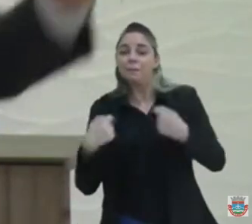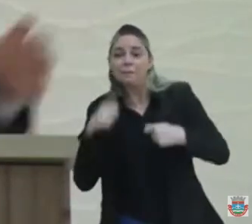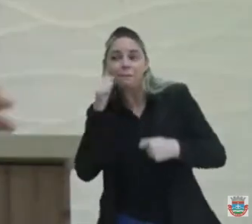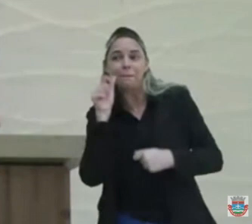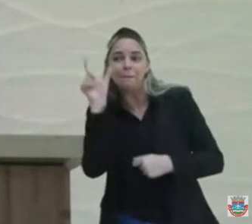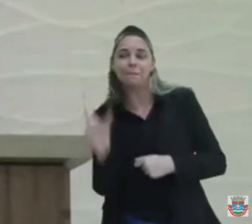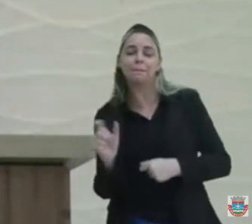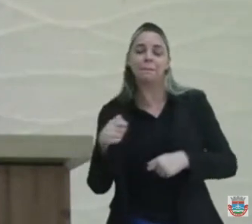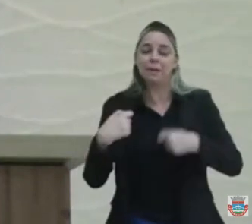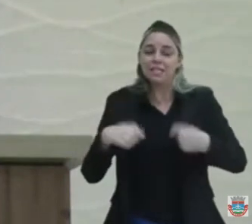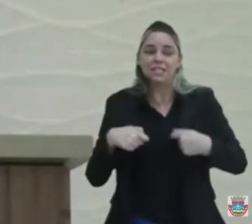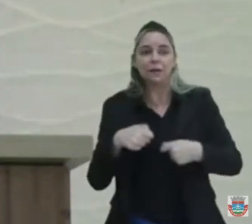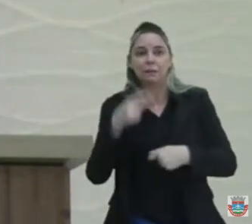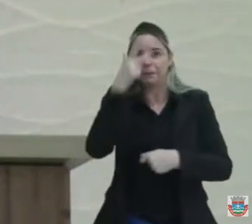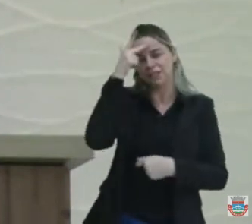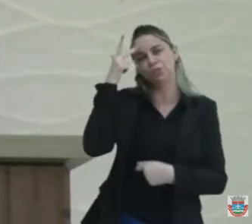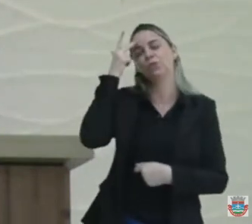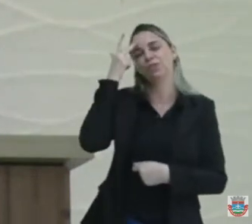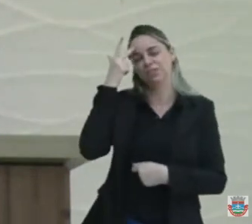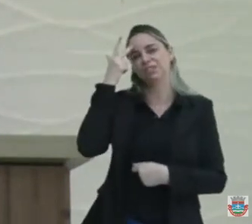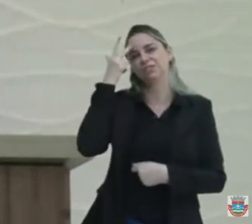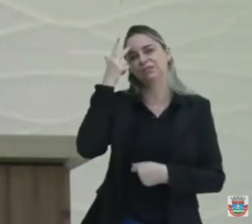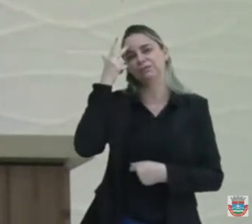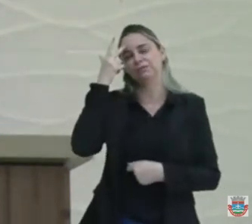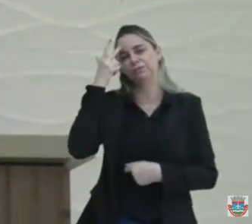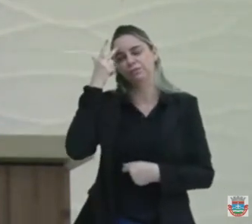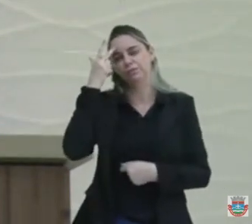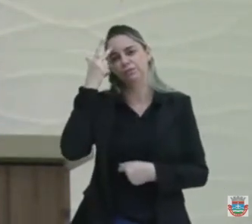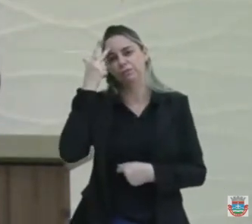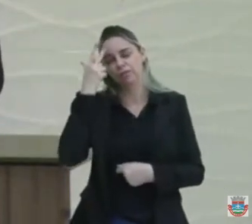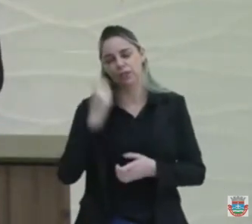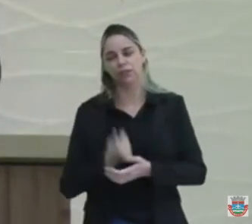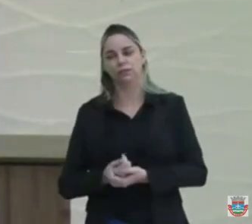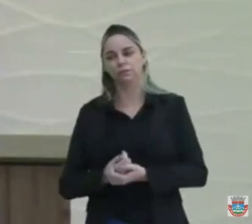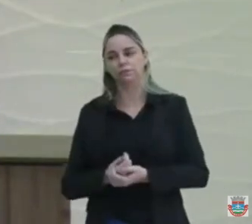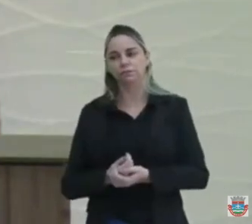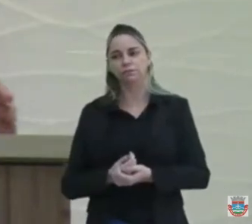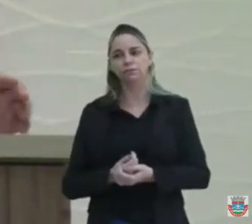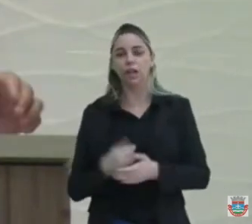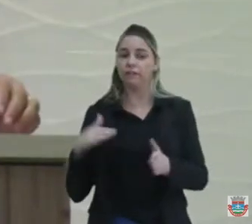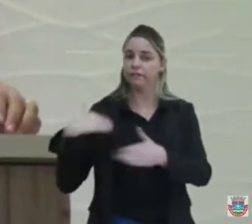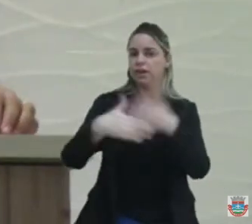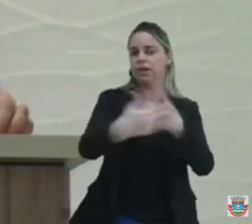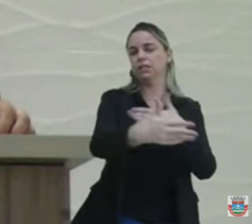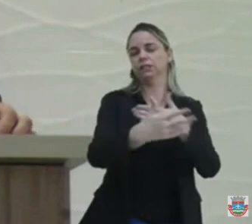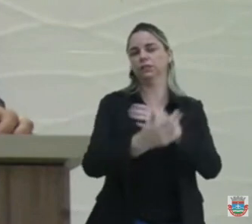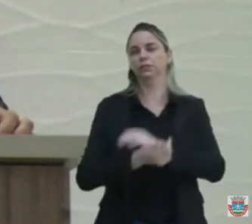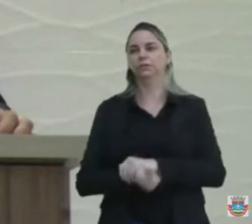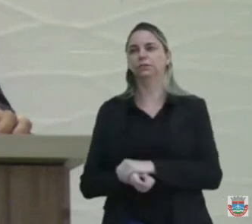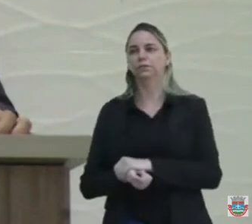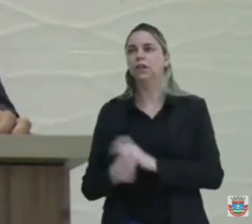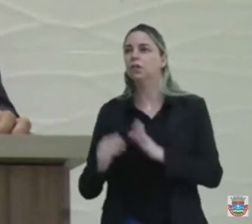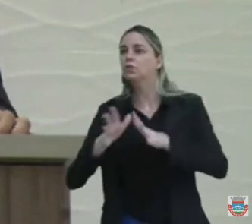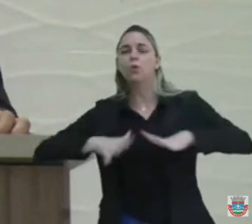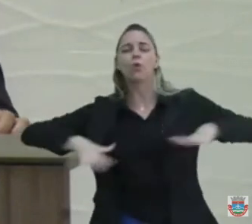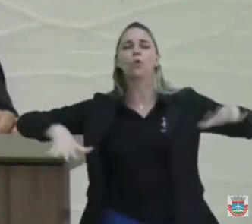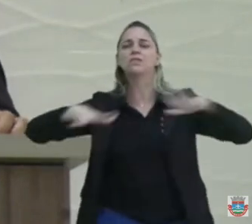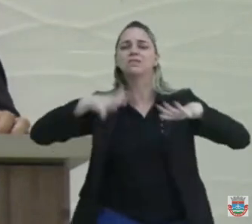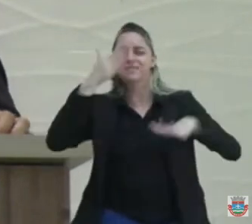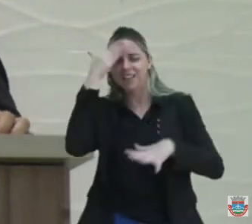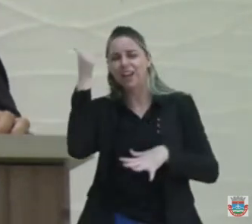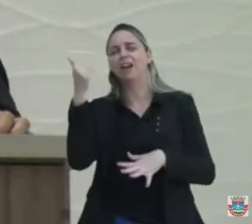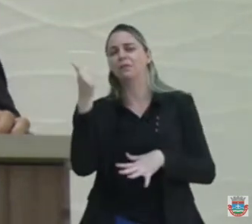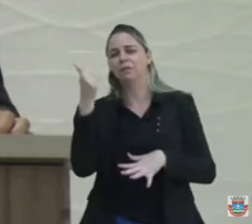dessas pessoas para que ela, né, vá adiante. Então, e todo mundo sabe que a